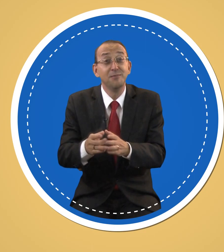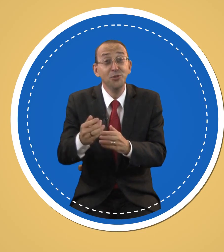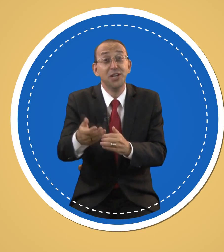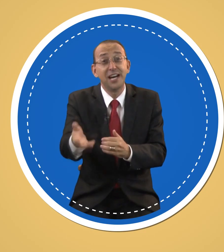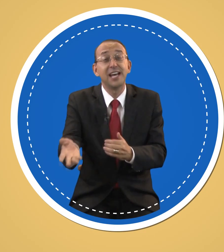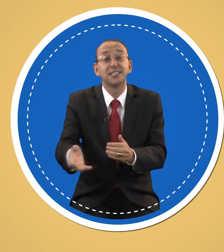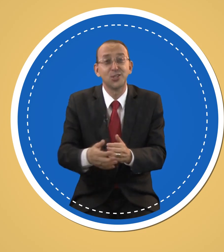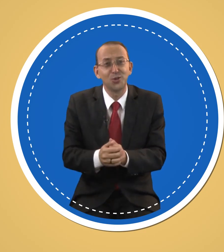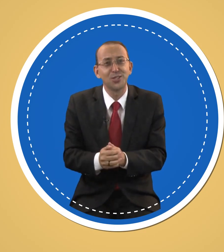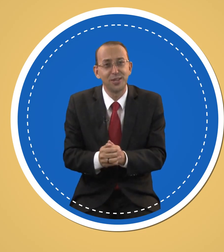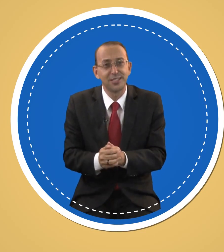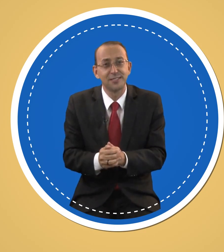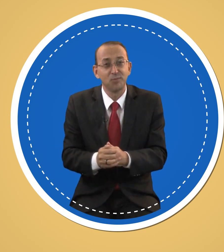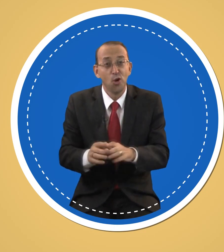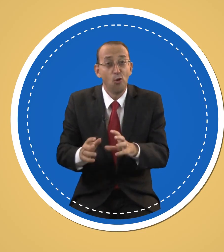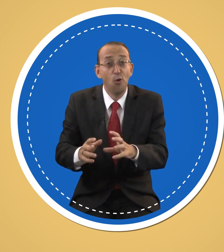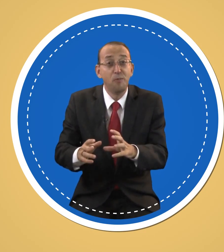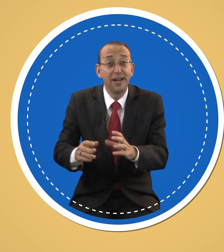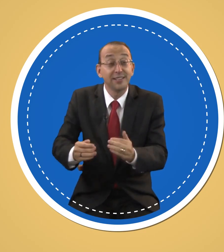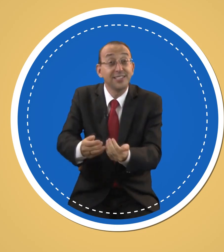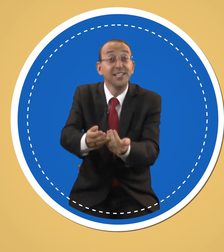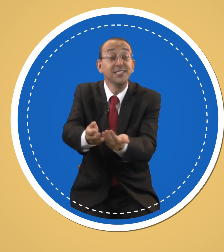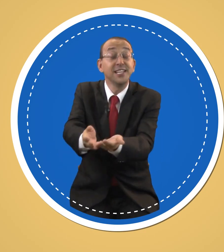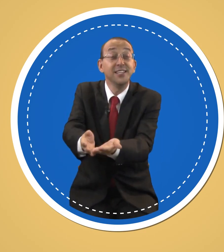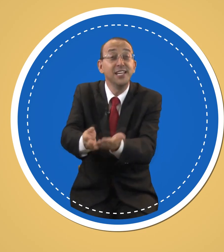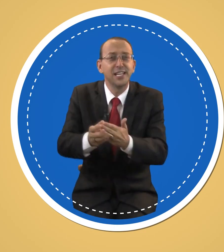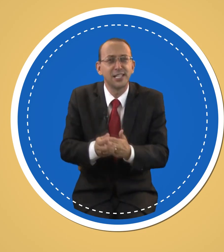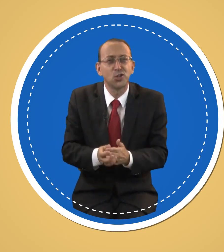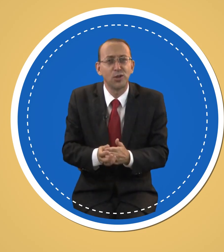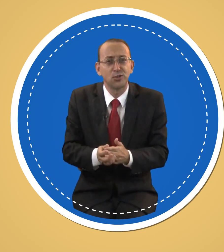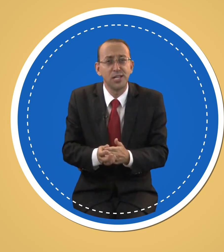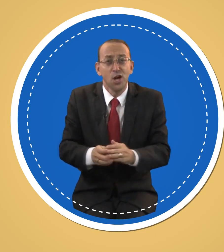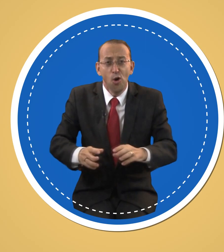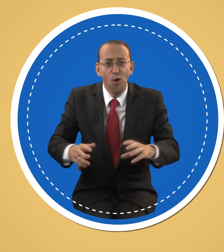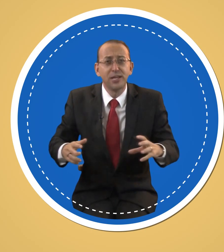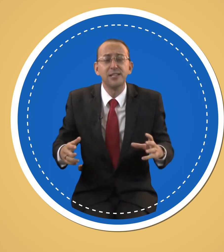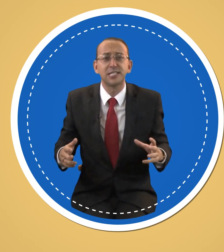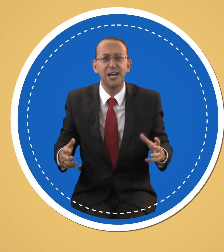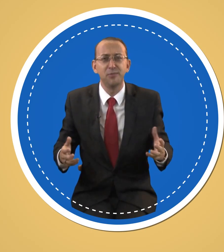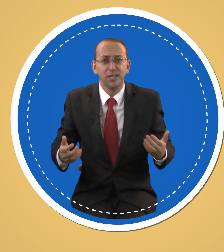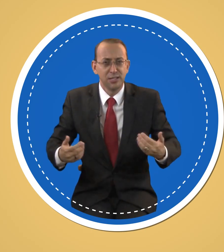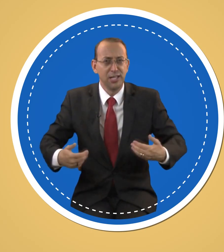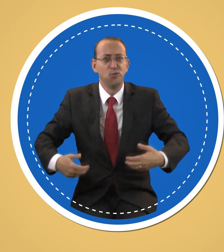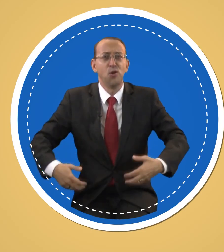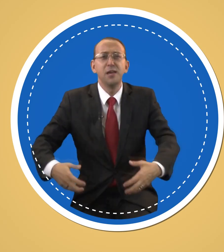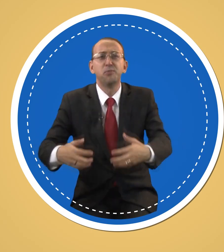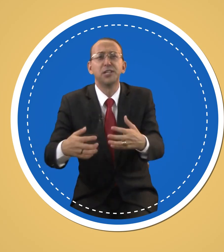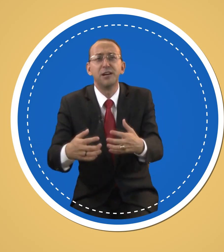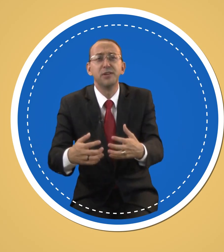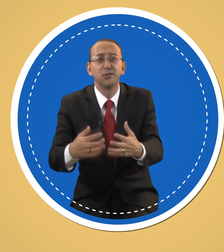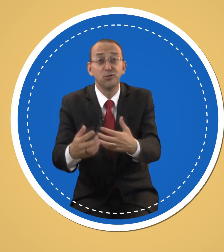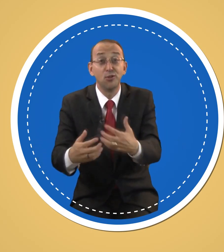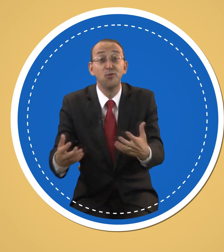para mudar essas situações ou para transcender essas situações ou quem sabe ter um